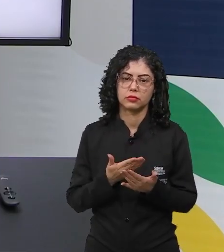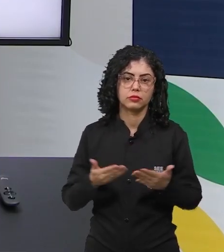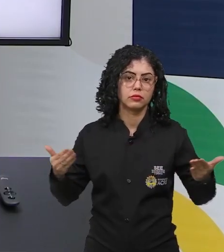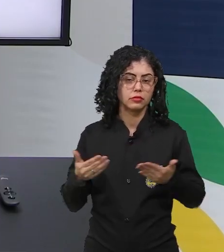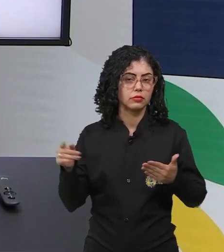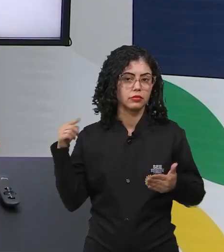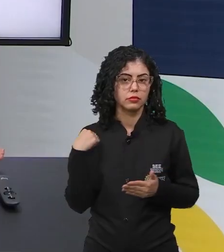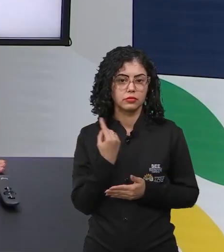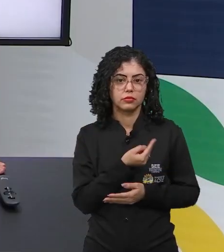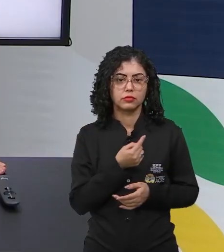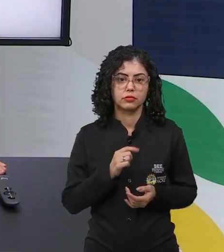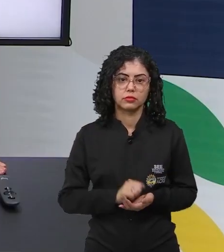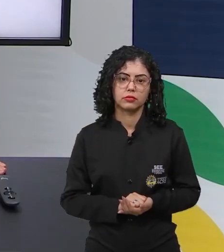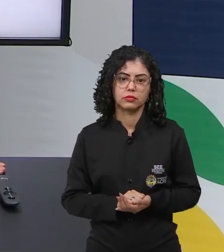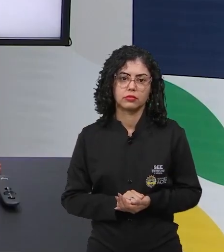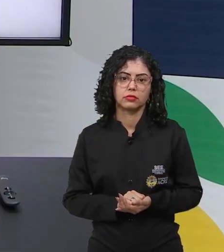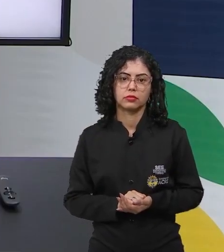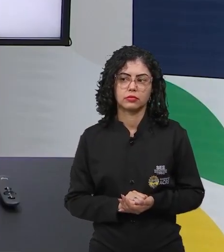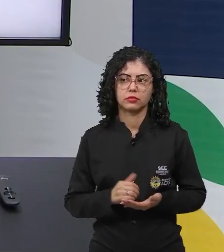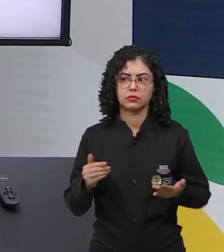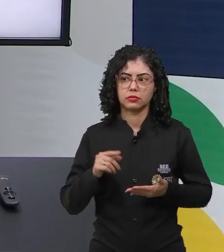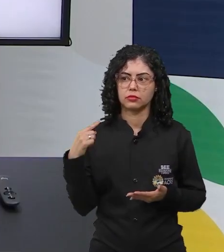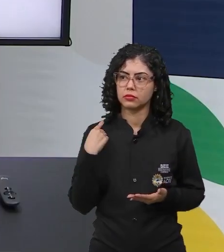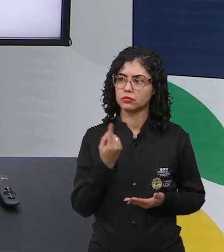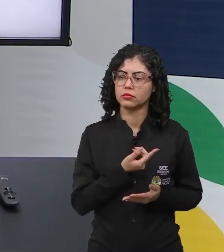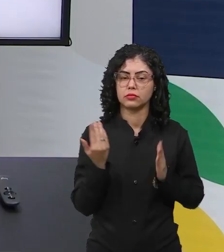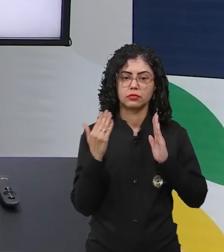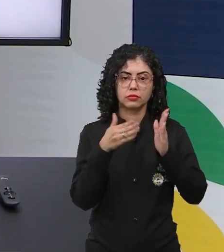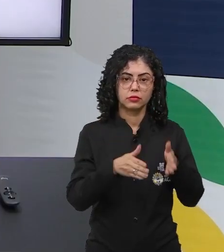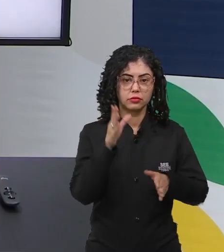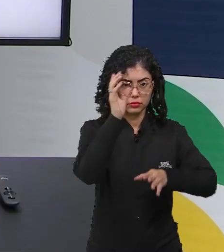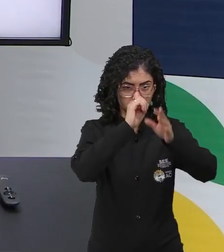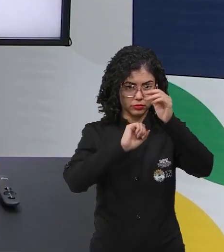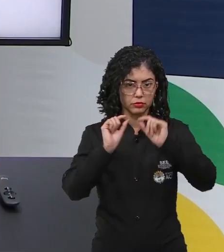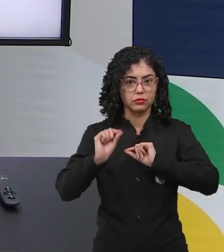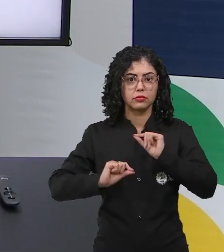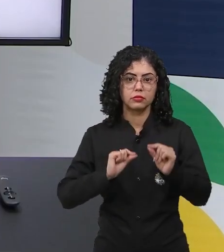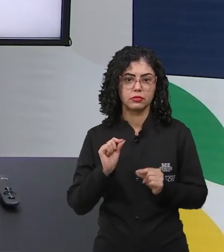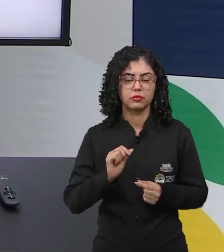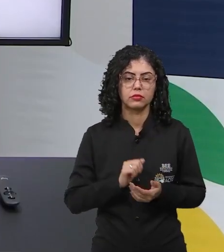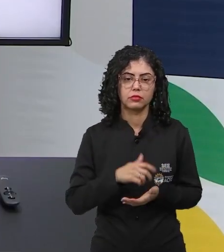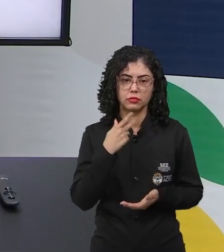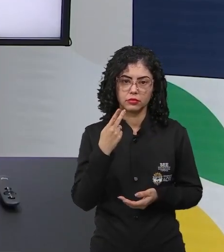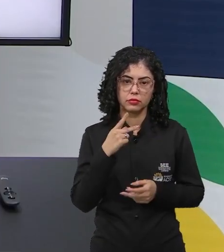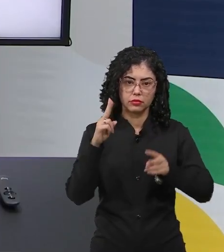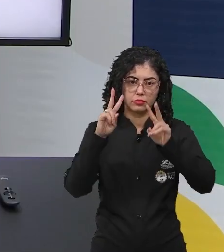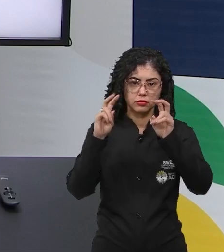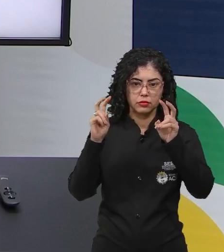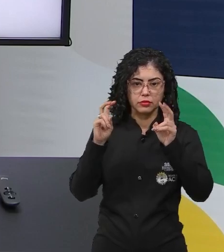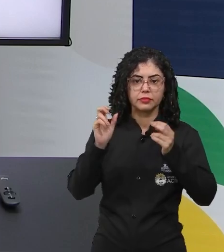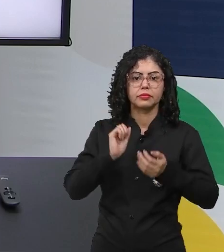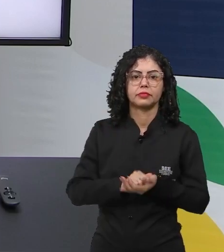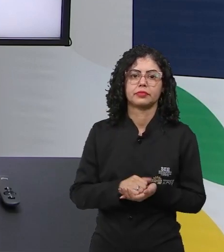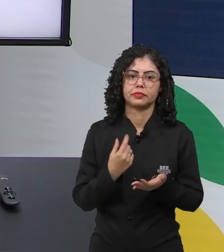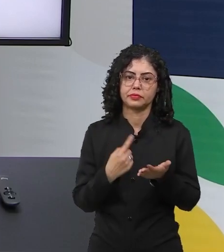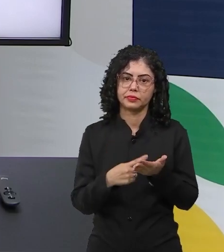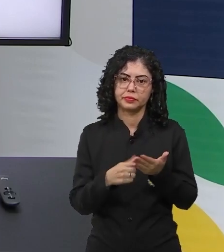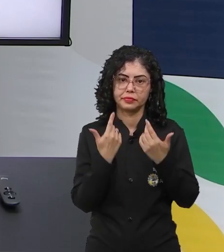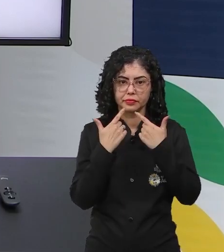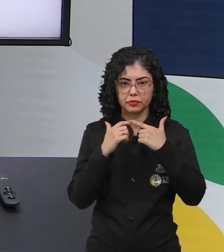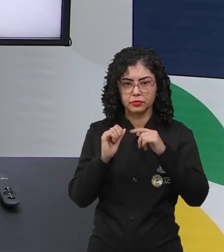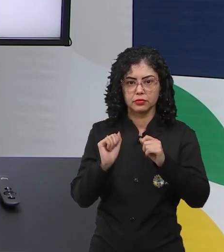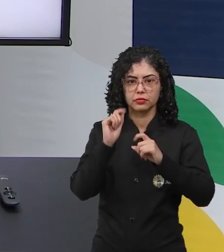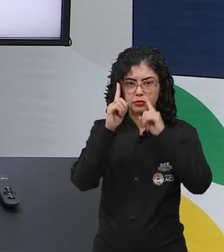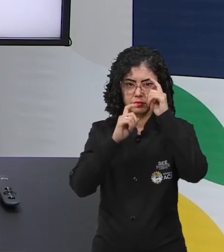para mais uma aulinha. Hoje o nosso objeto de conhecimento vai ser falando sobre as marcas